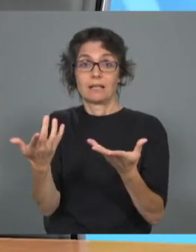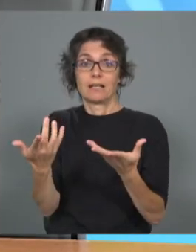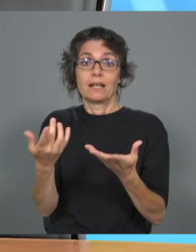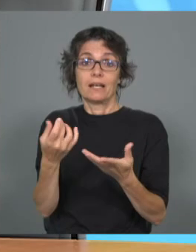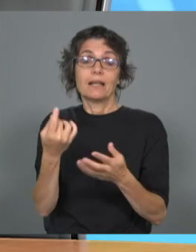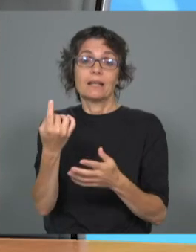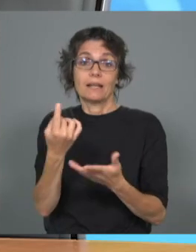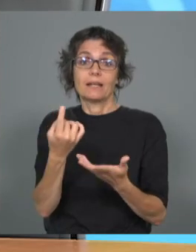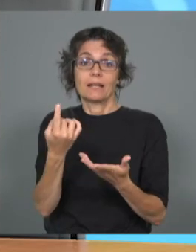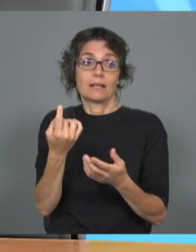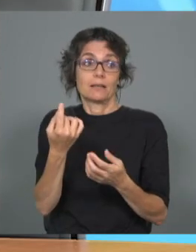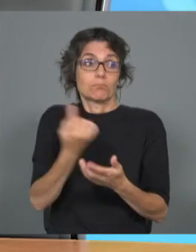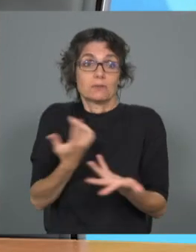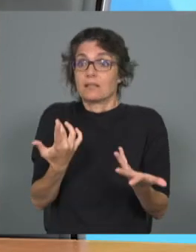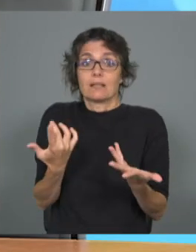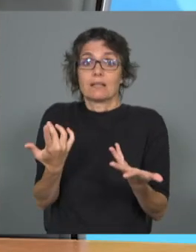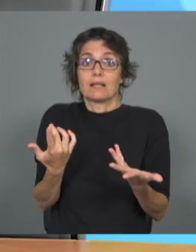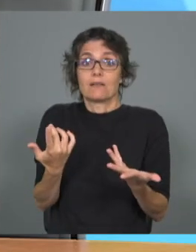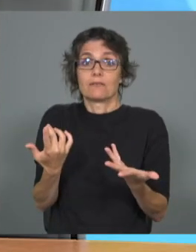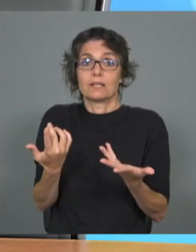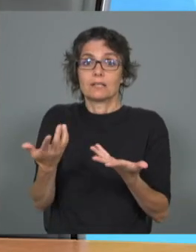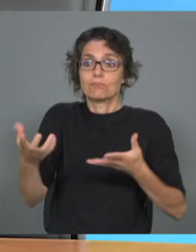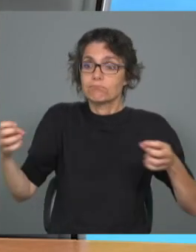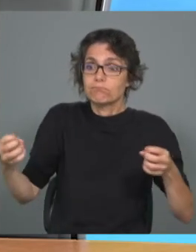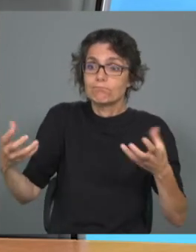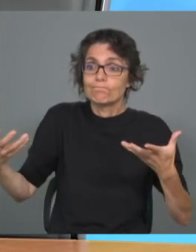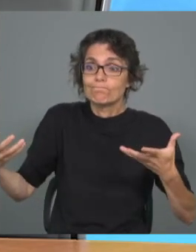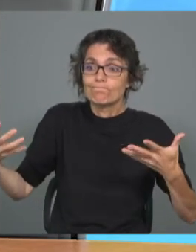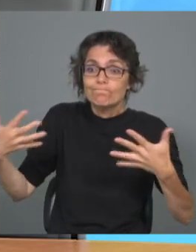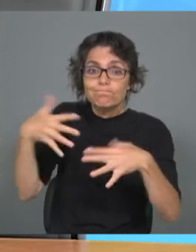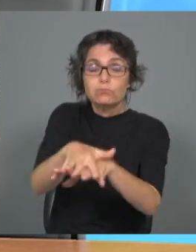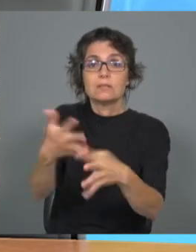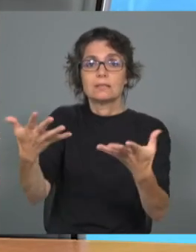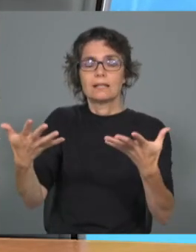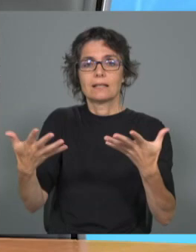com muitas nacionalidades. Então, naturalmente, promovem este encontro,